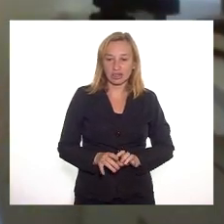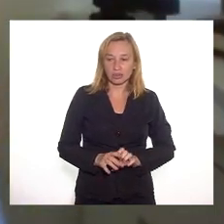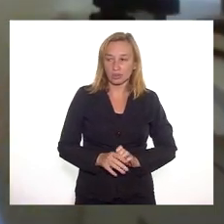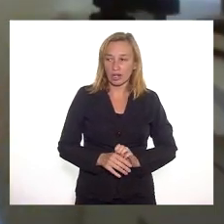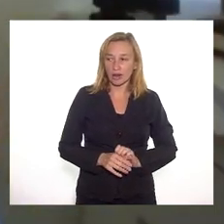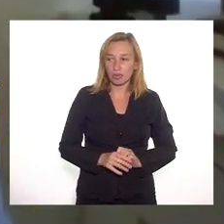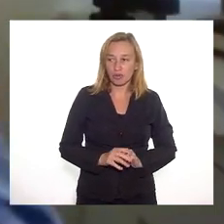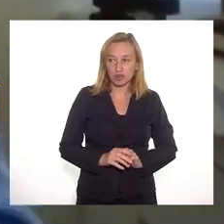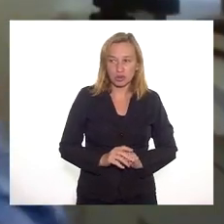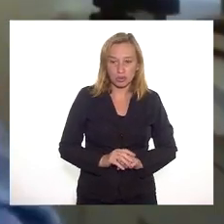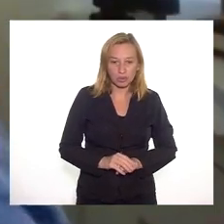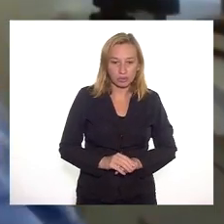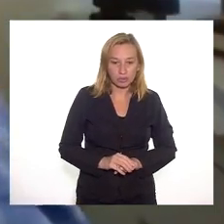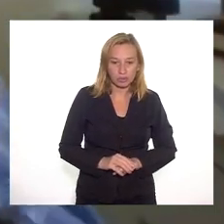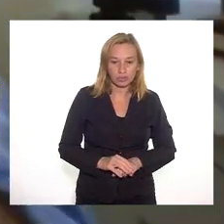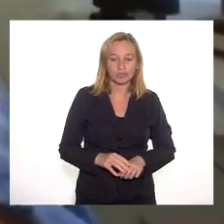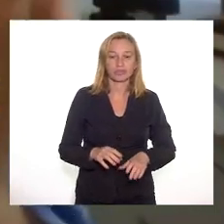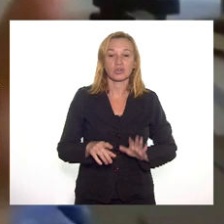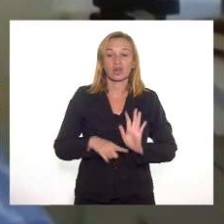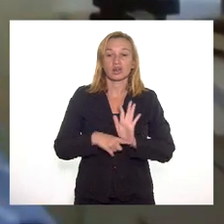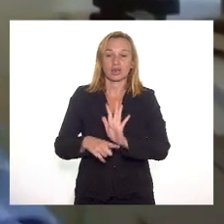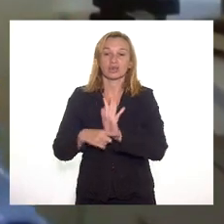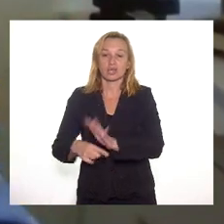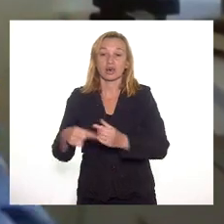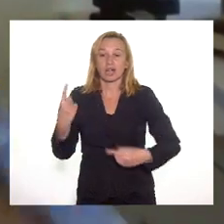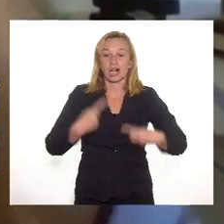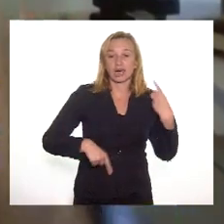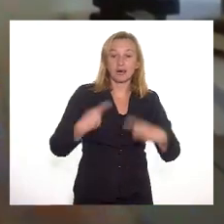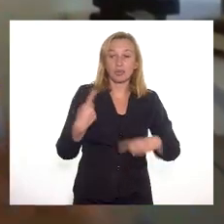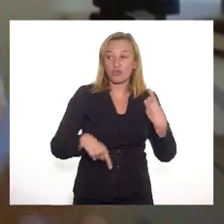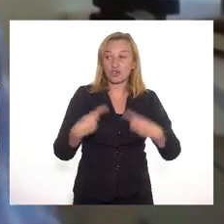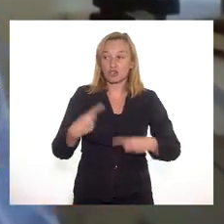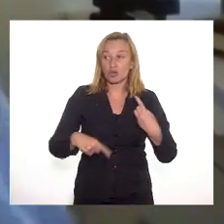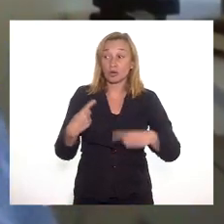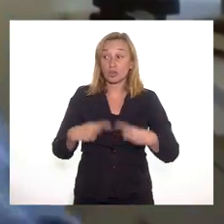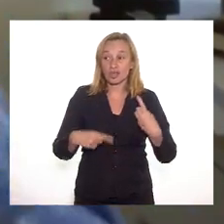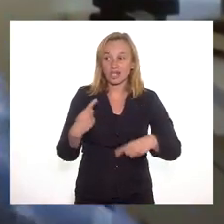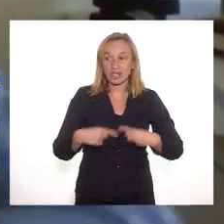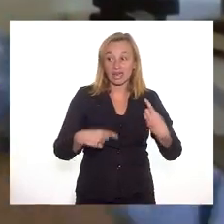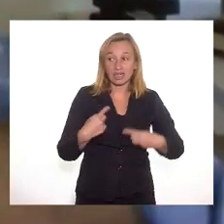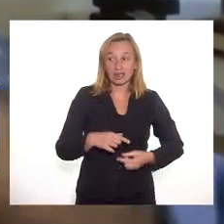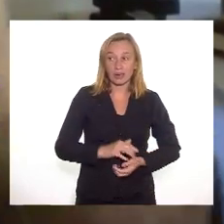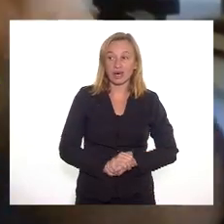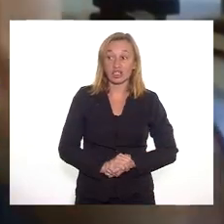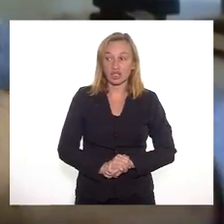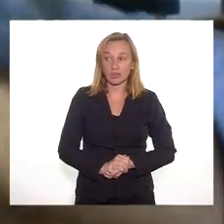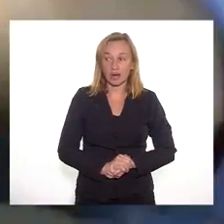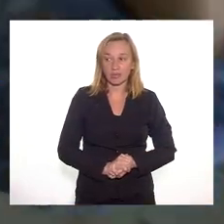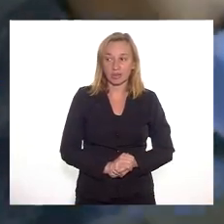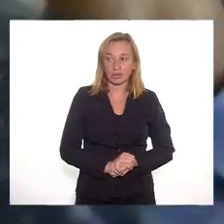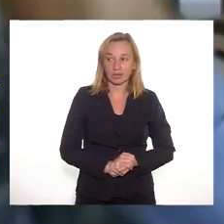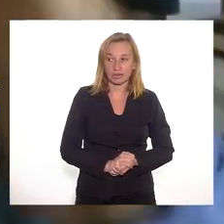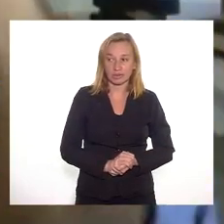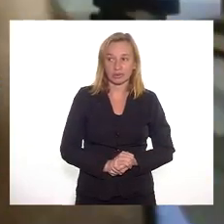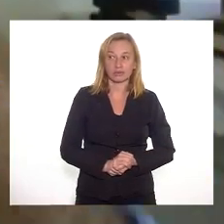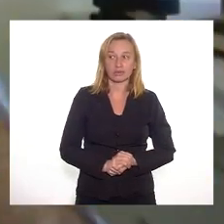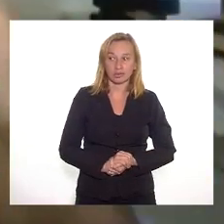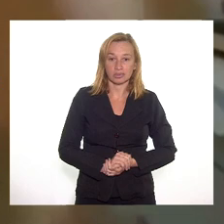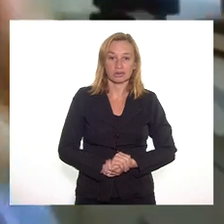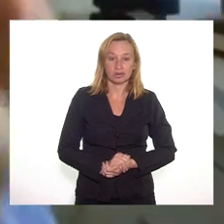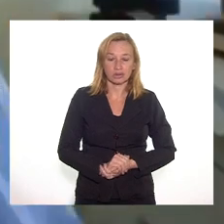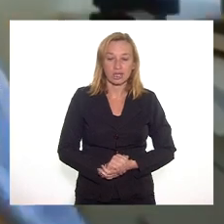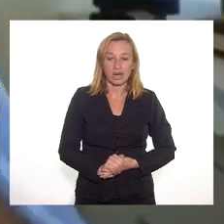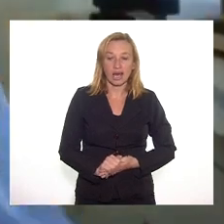ou para fazer atendimentos políticos partidários ou até sonhos de qualquer